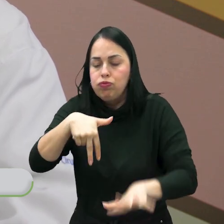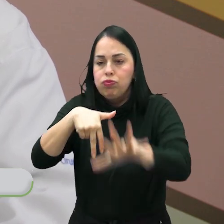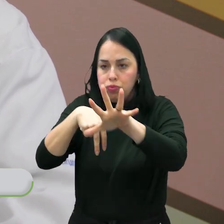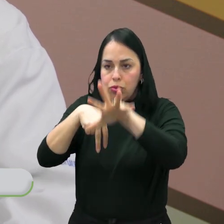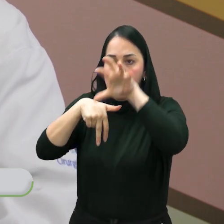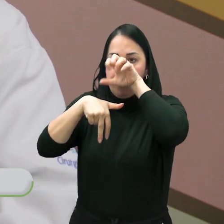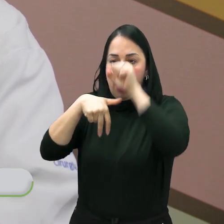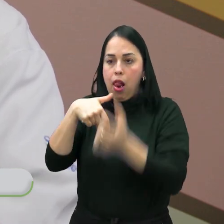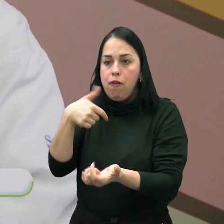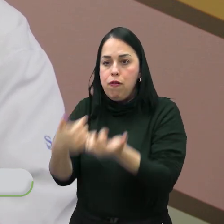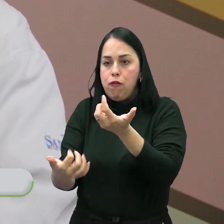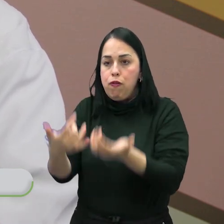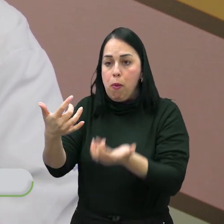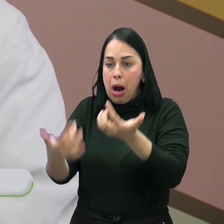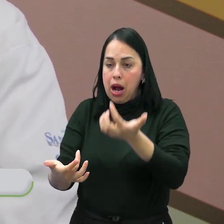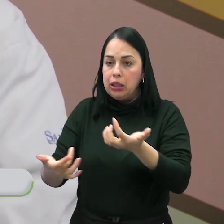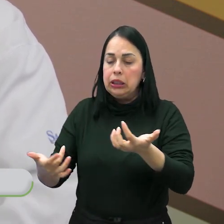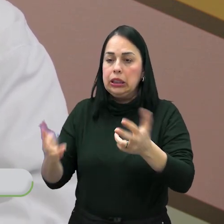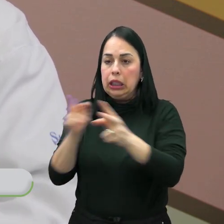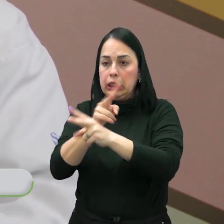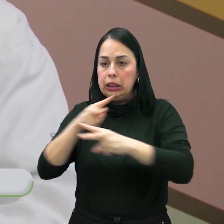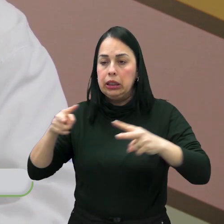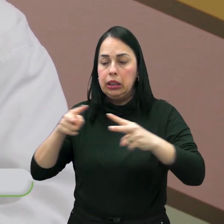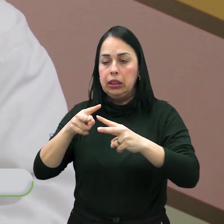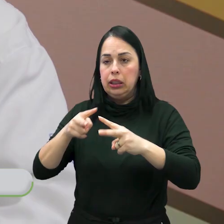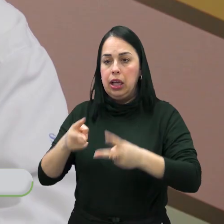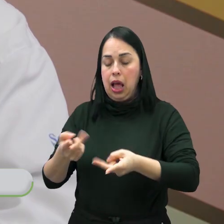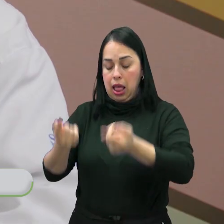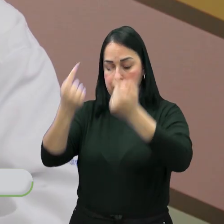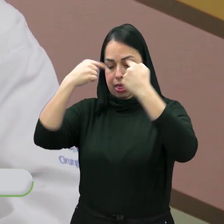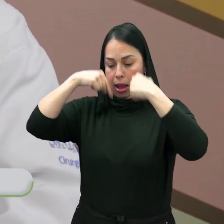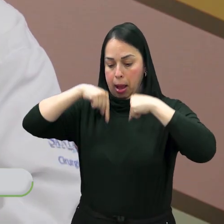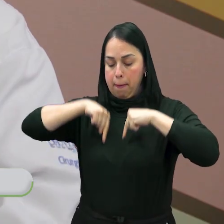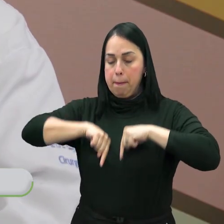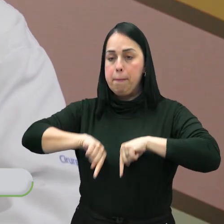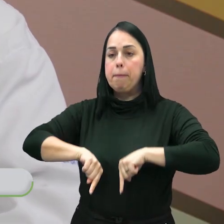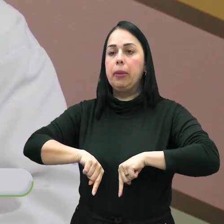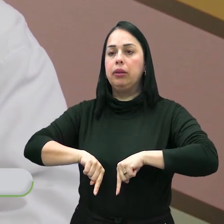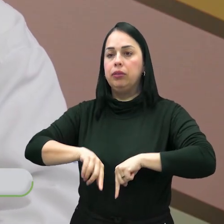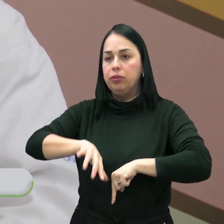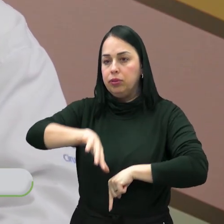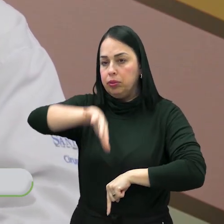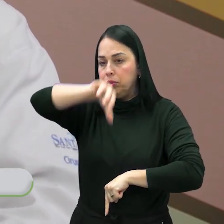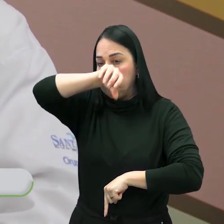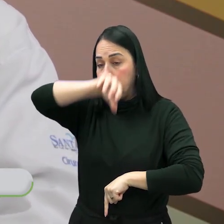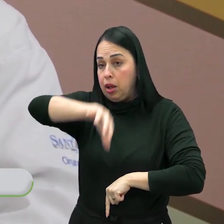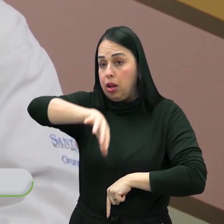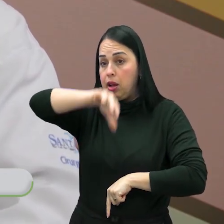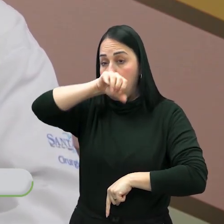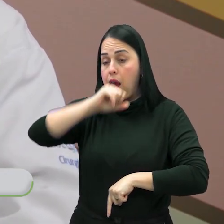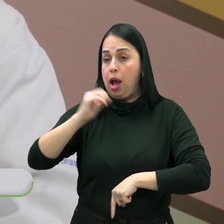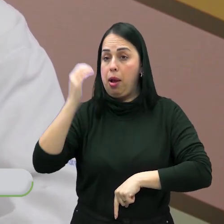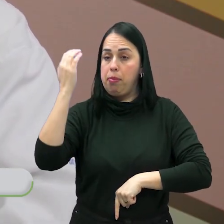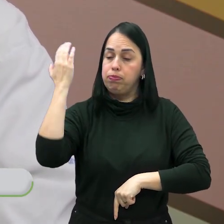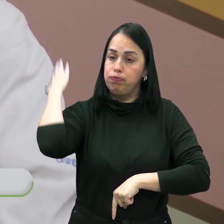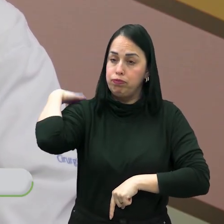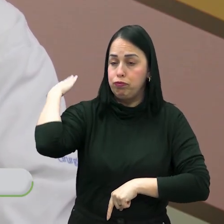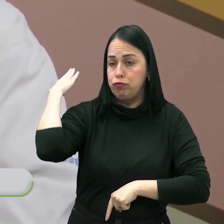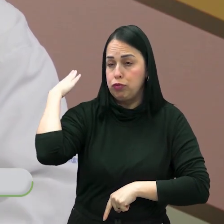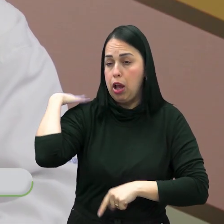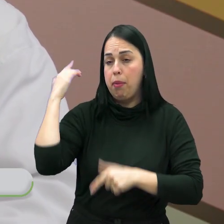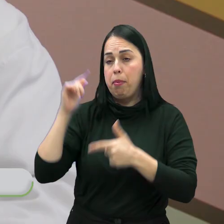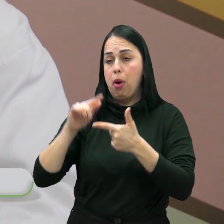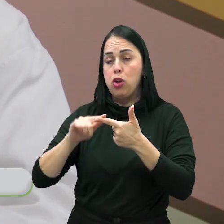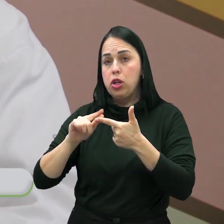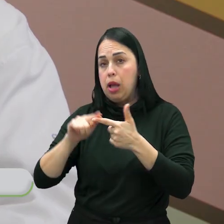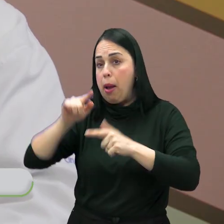Nessas circunstâncias, a pessoa tem, então, uma intoxicação pela fumaça, que pode ser pelo monóxido de carbono, o CO, pode ser